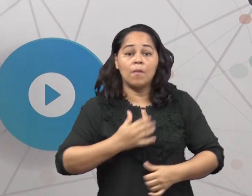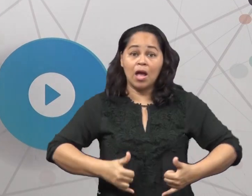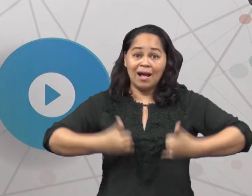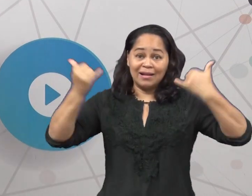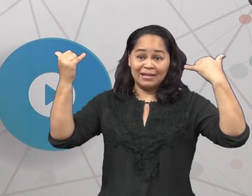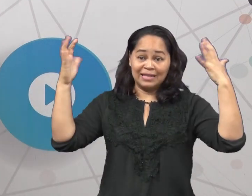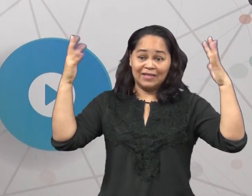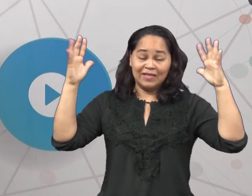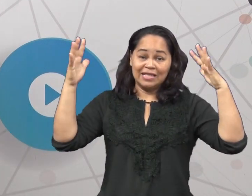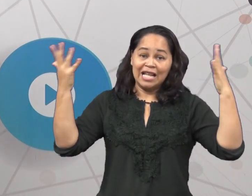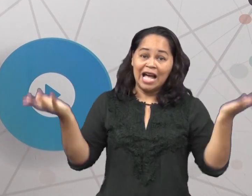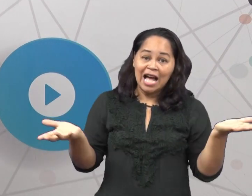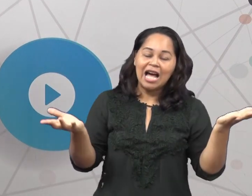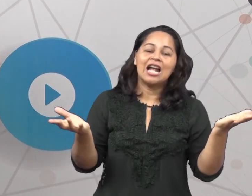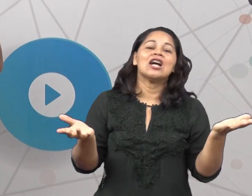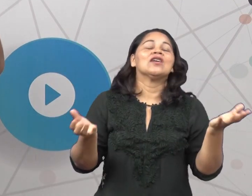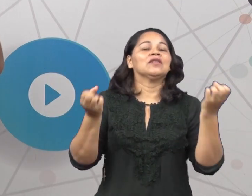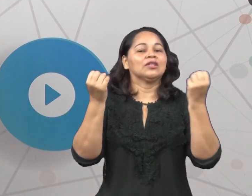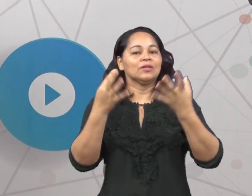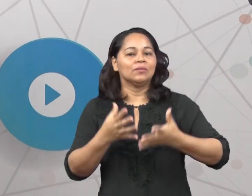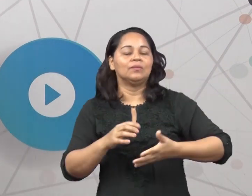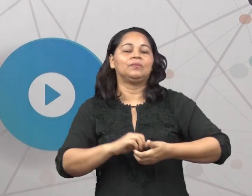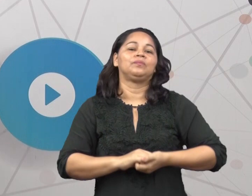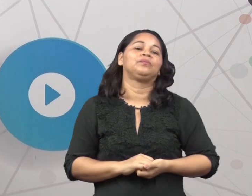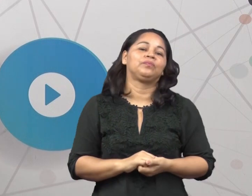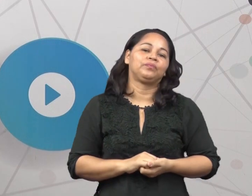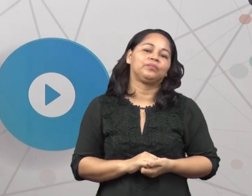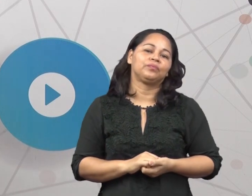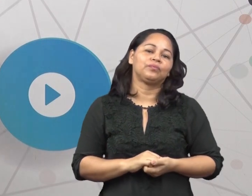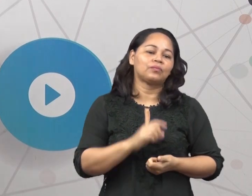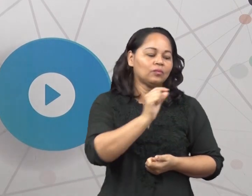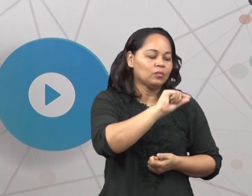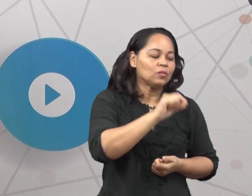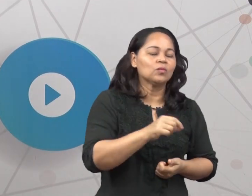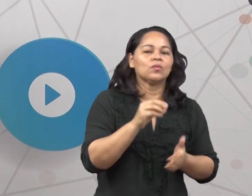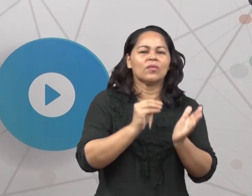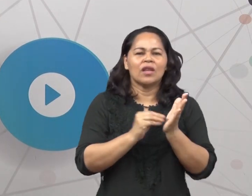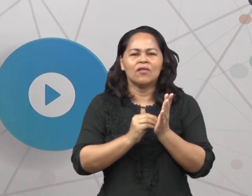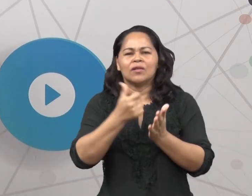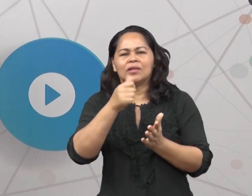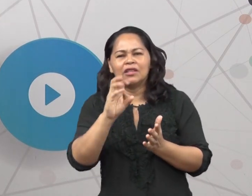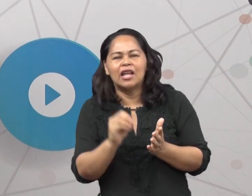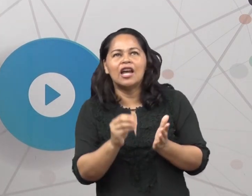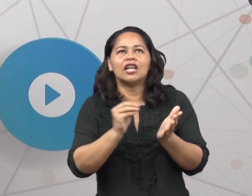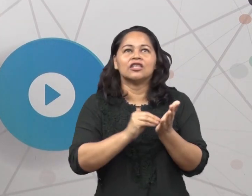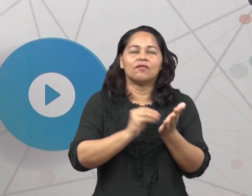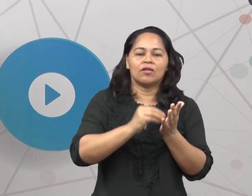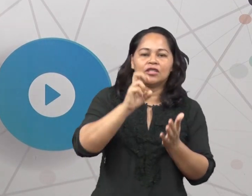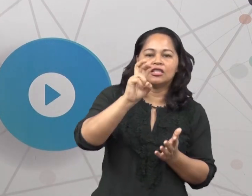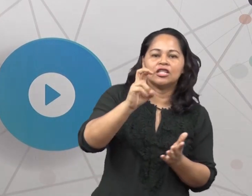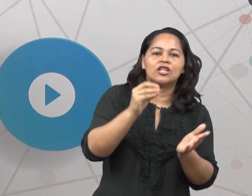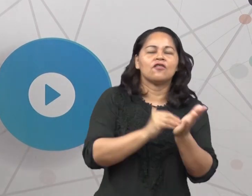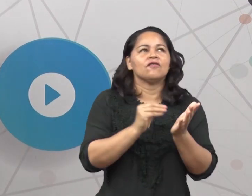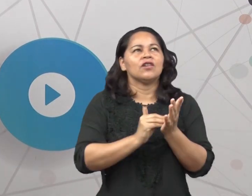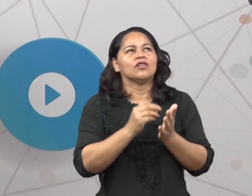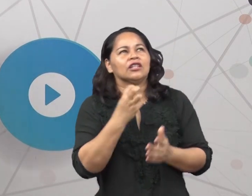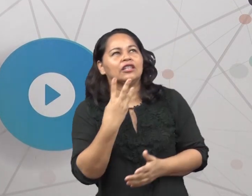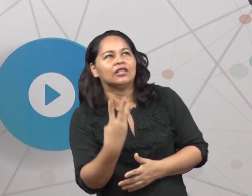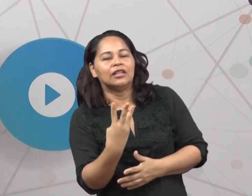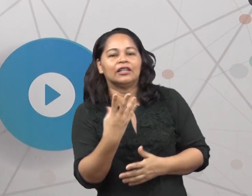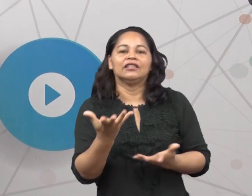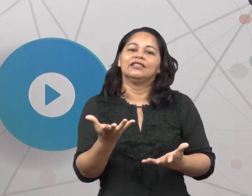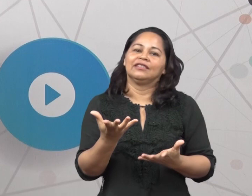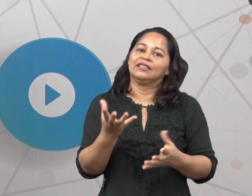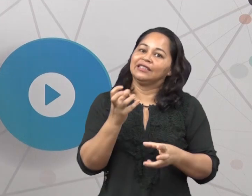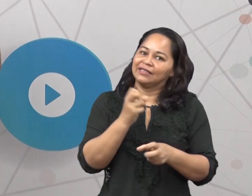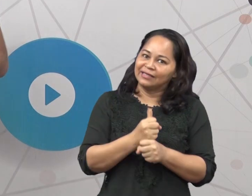e contam esse dia. Ficam contando, ó, falta 10 dias, falta 5 dias, falta 3 dias, ficam naquela